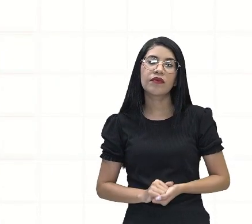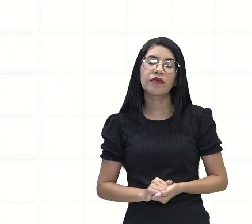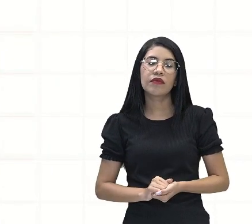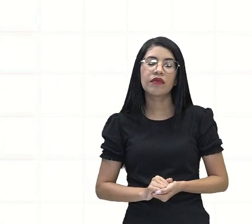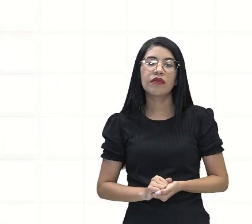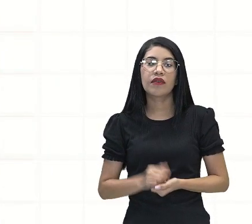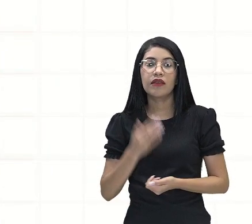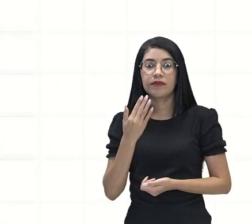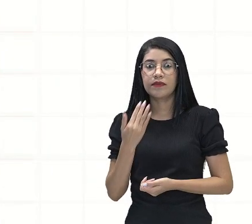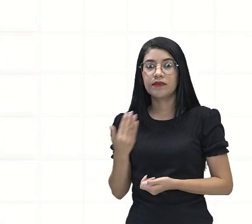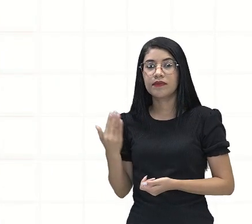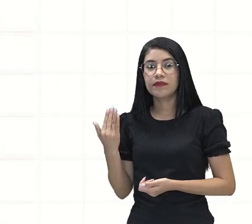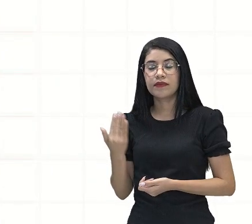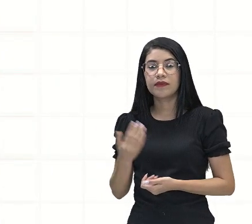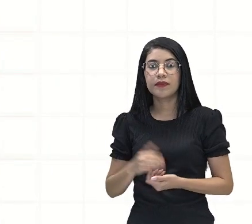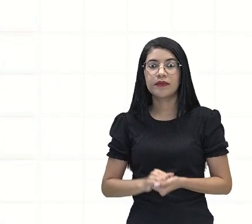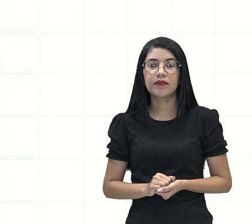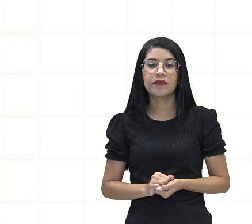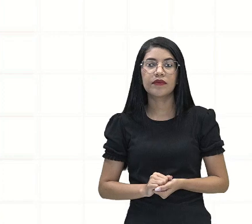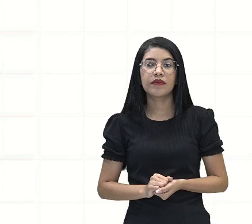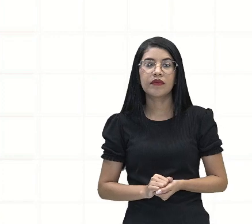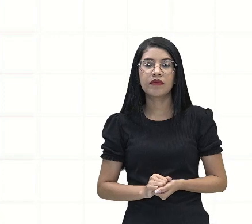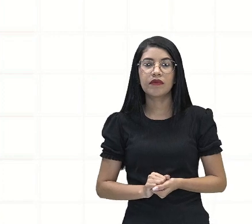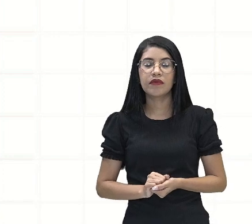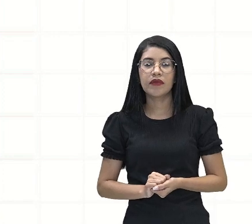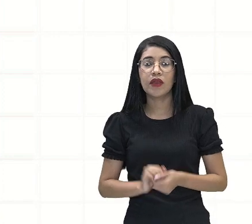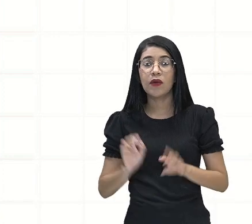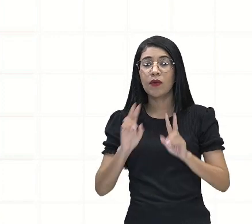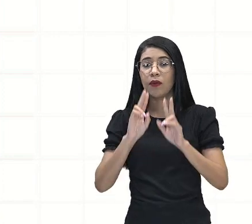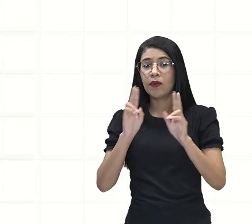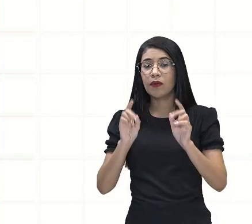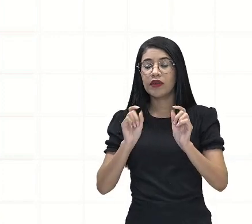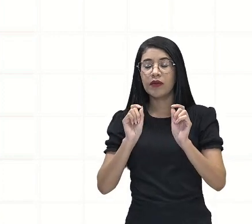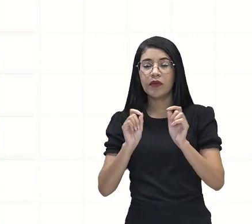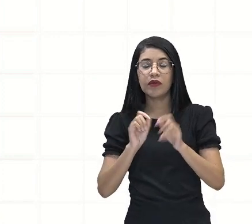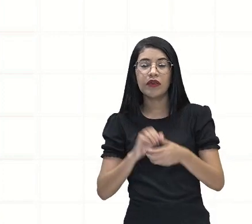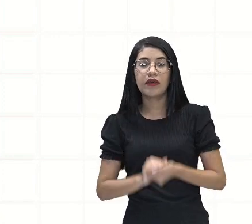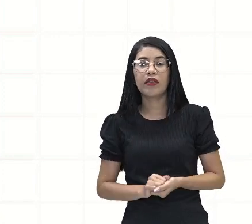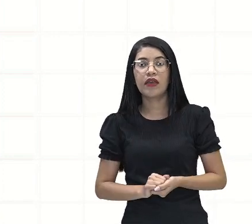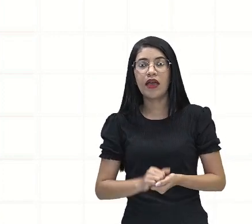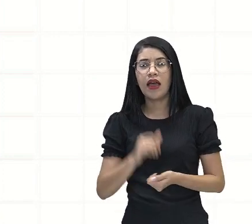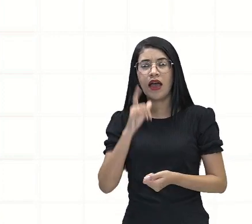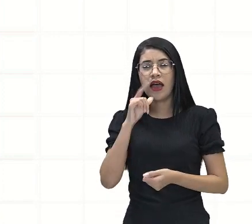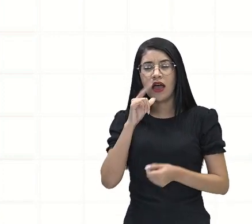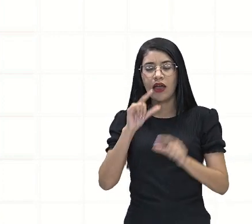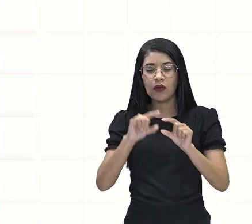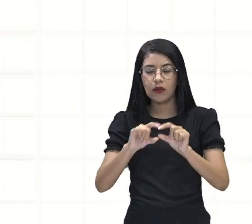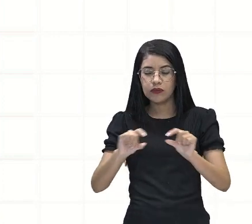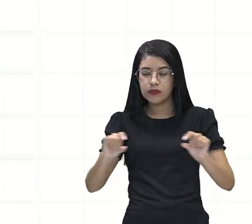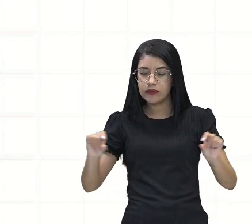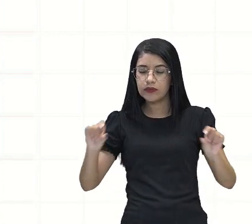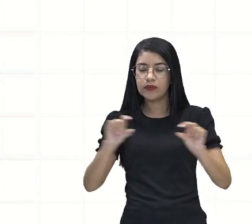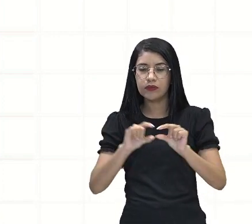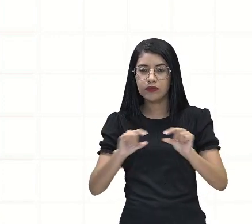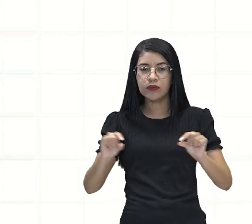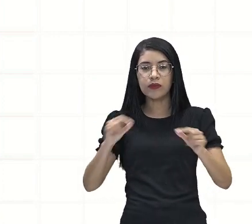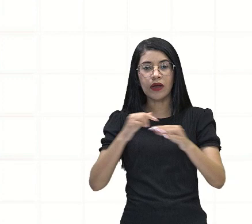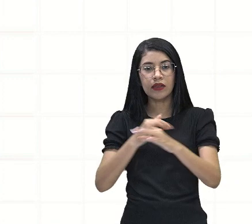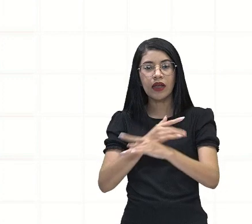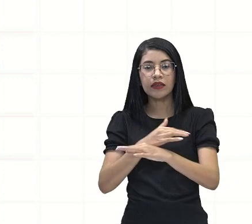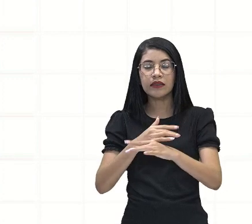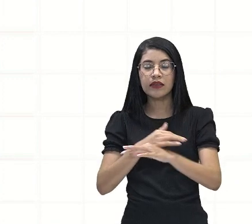nós eh temos aí como temática O saneamento básico na rede urbana